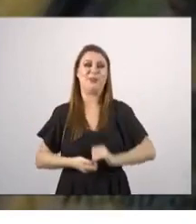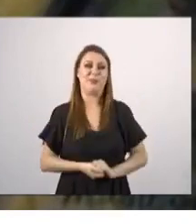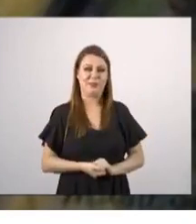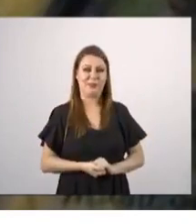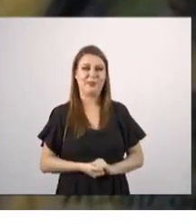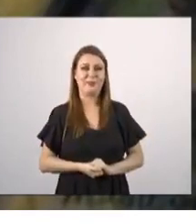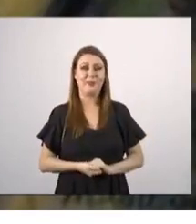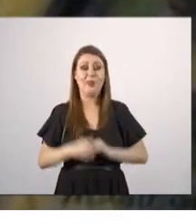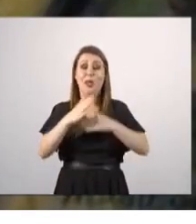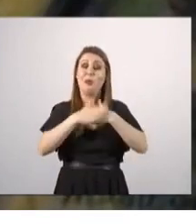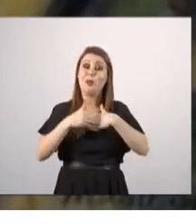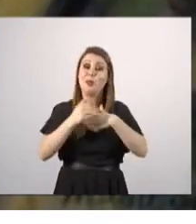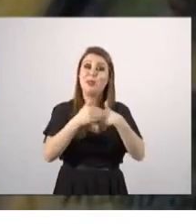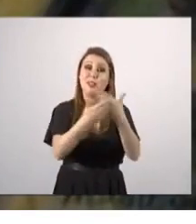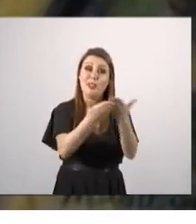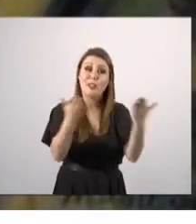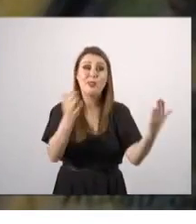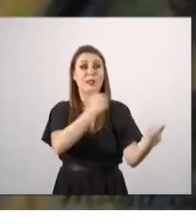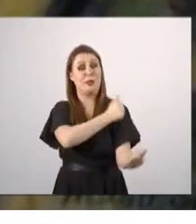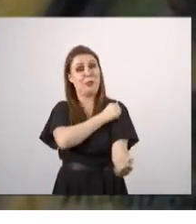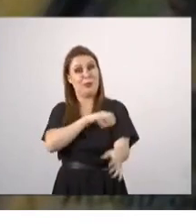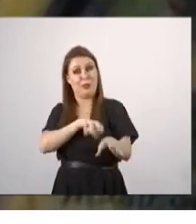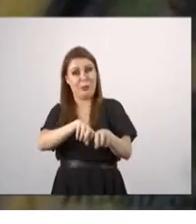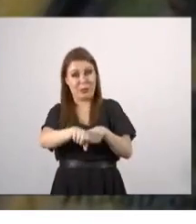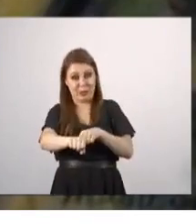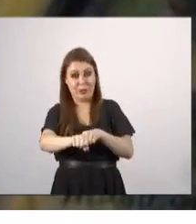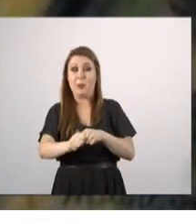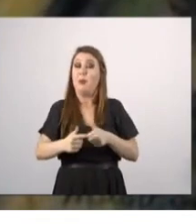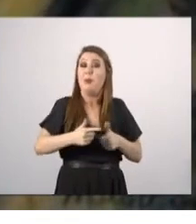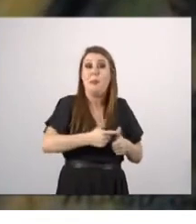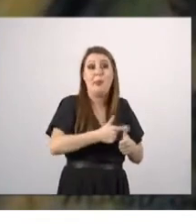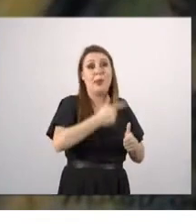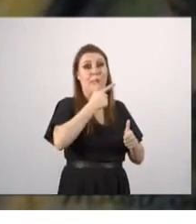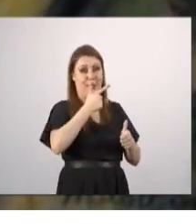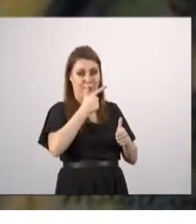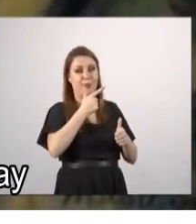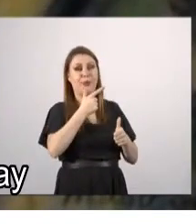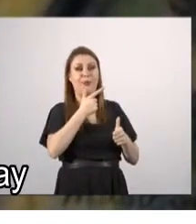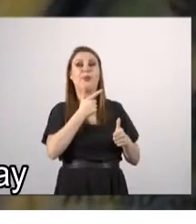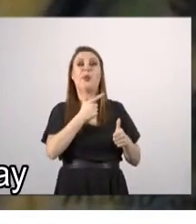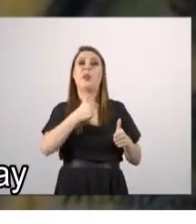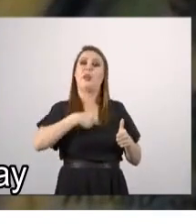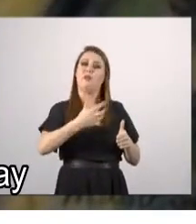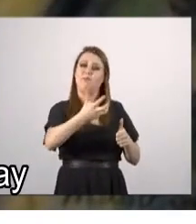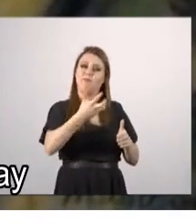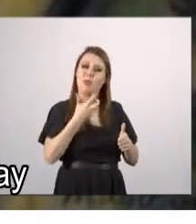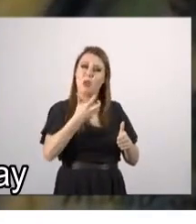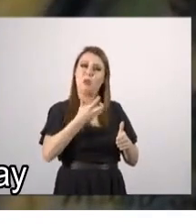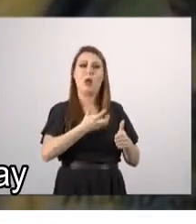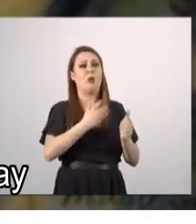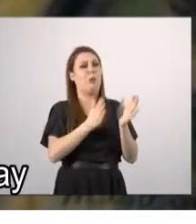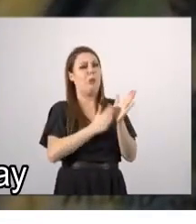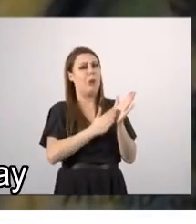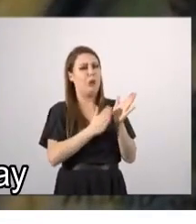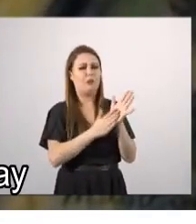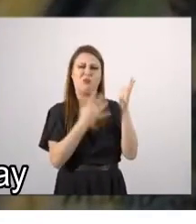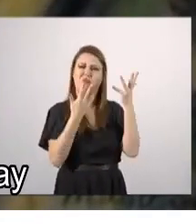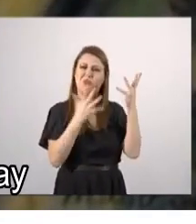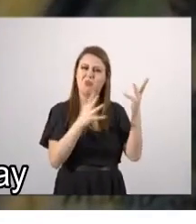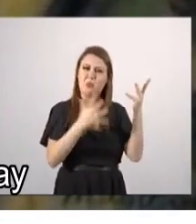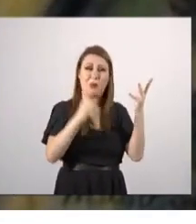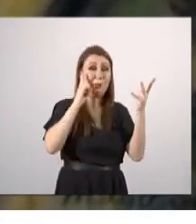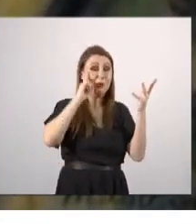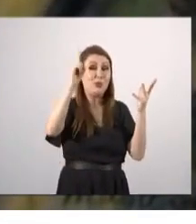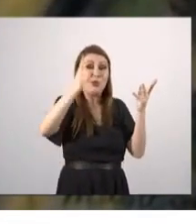Meus caros formandos, em primeiro lugar, quero parabenizá-los pelo dia de